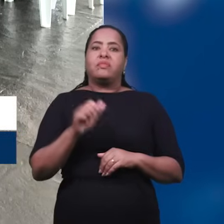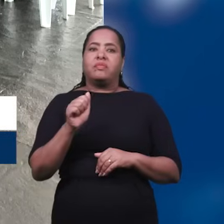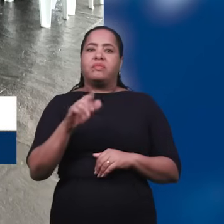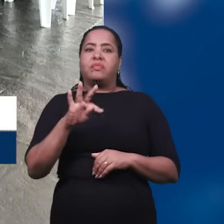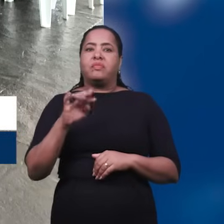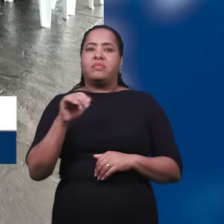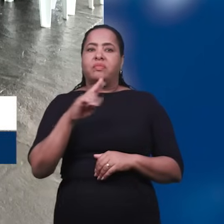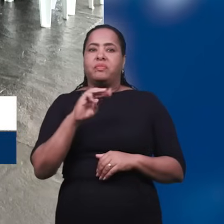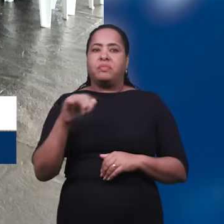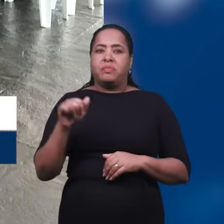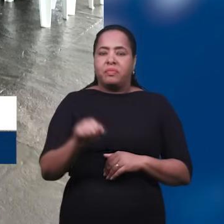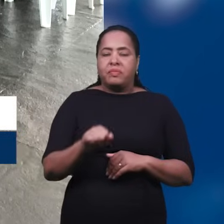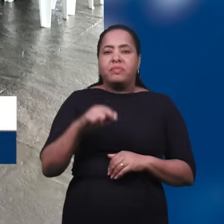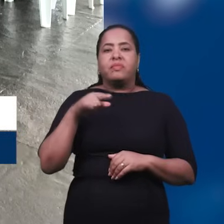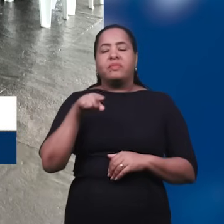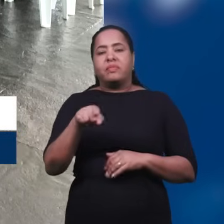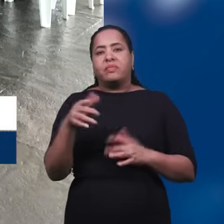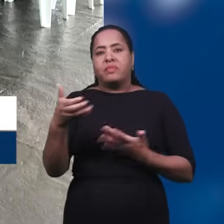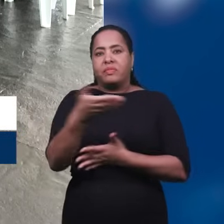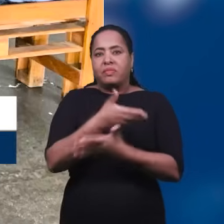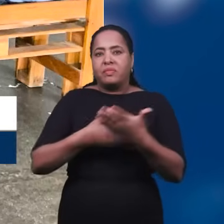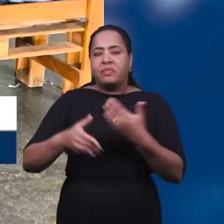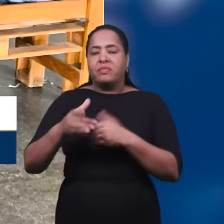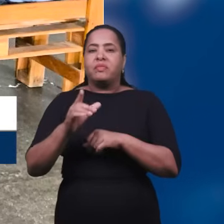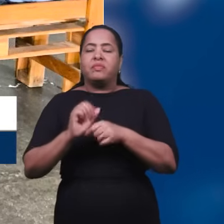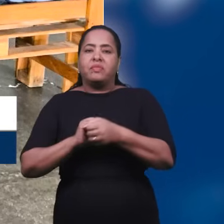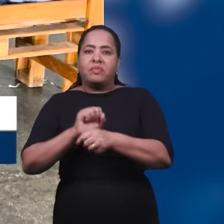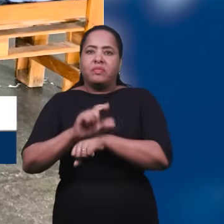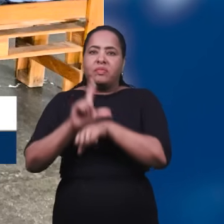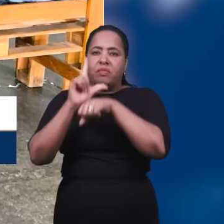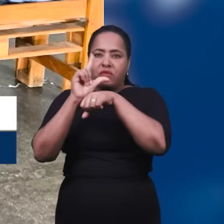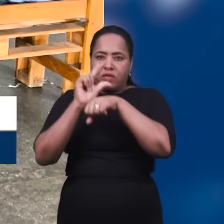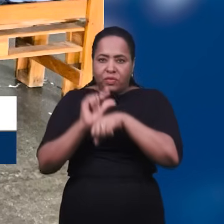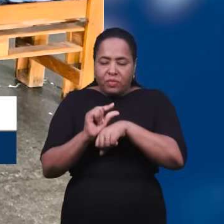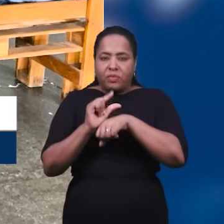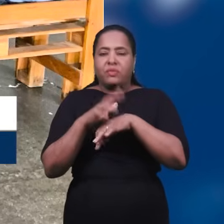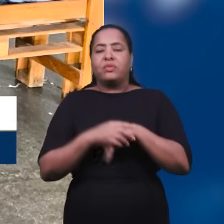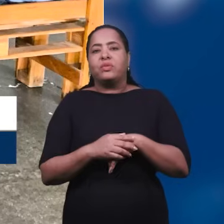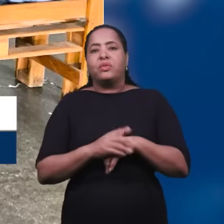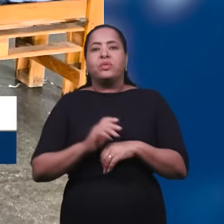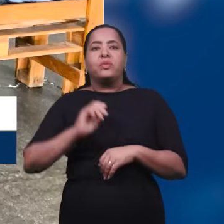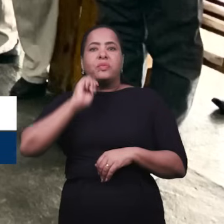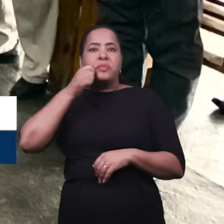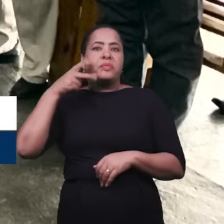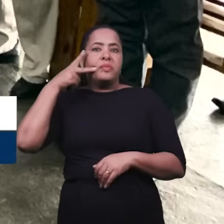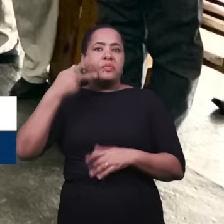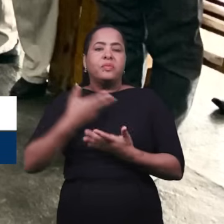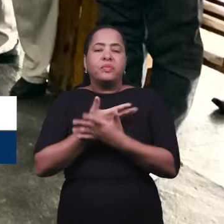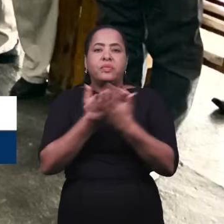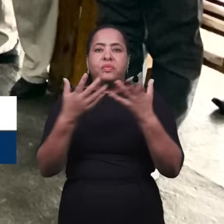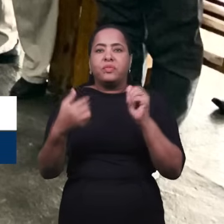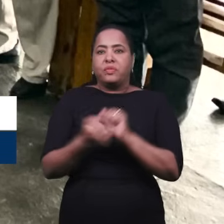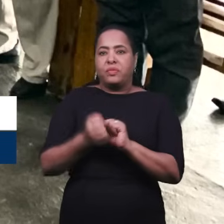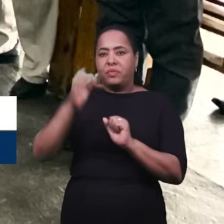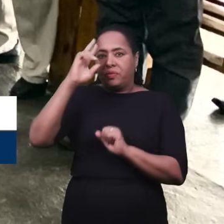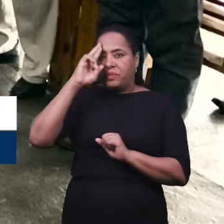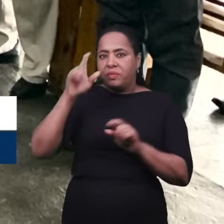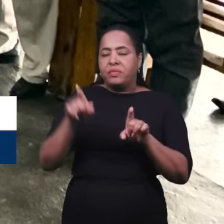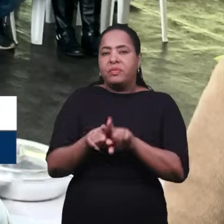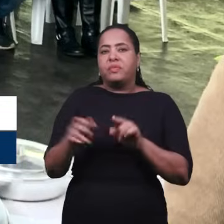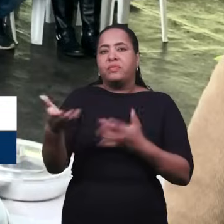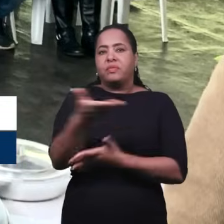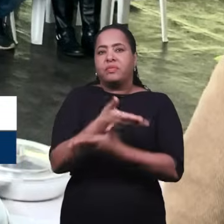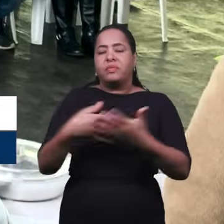de Atibaia, os irmãos participaram de um mini-seminário pela manhã e uma ceia com o Senhor e ainda